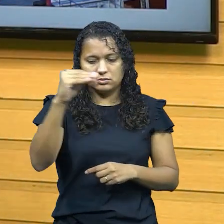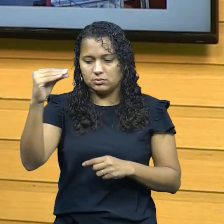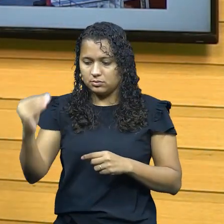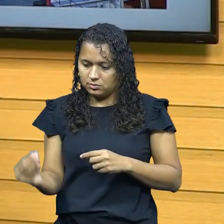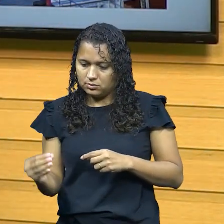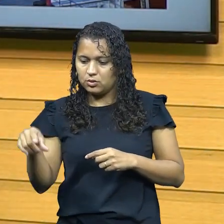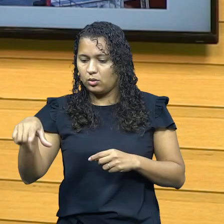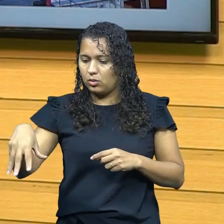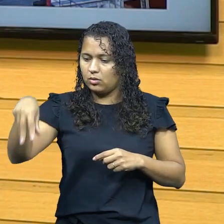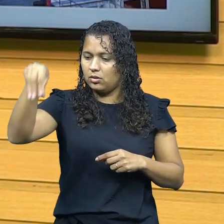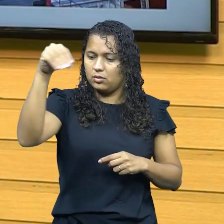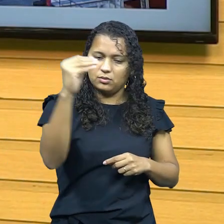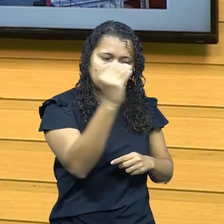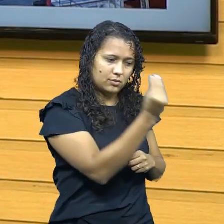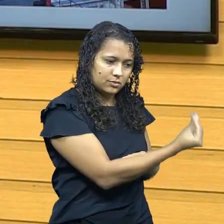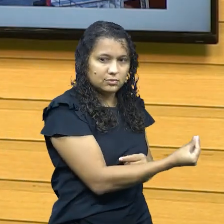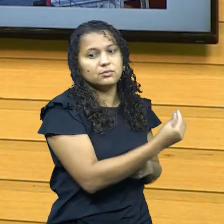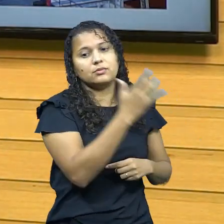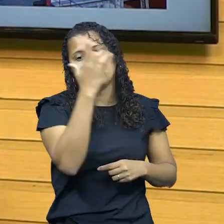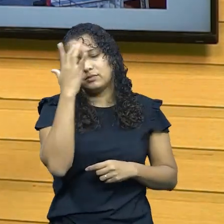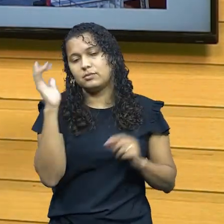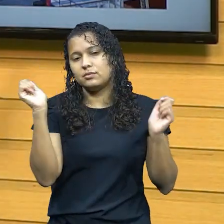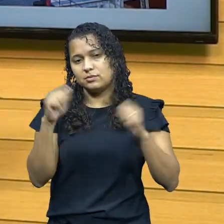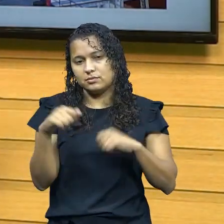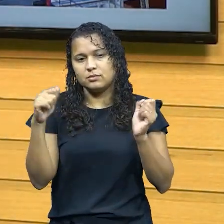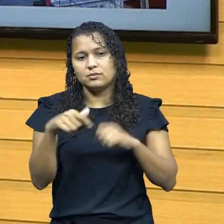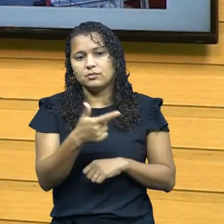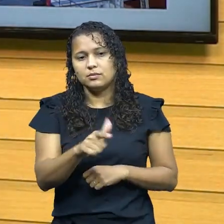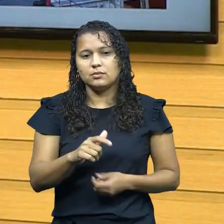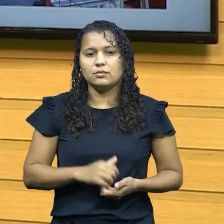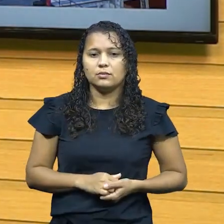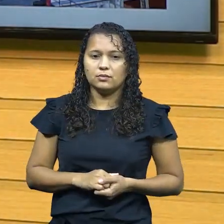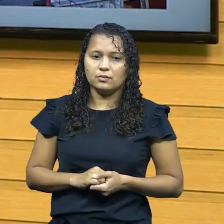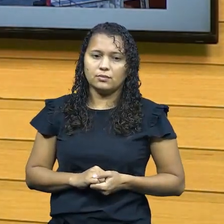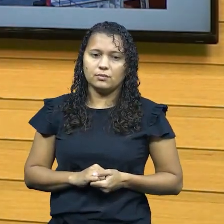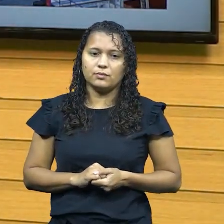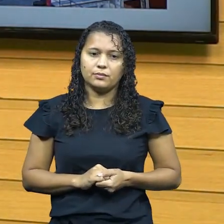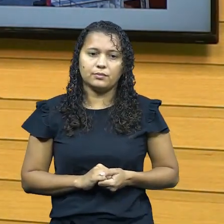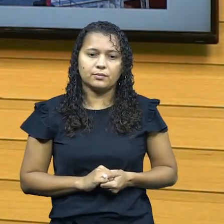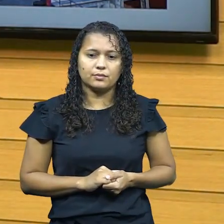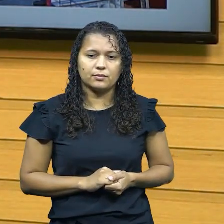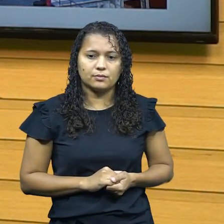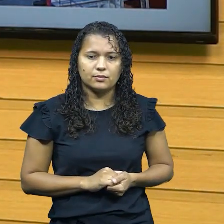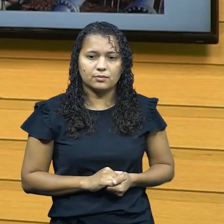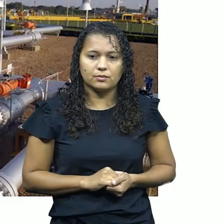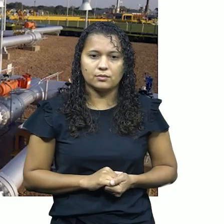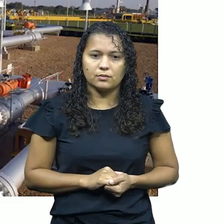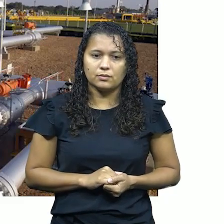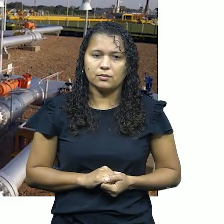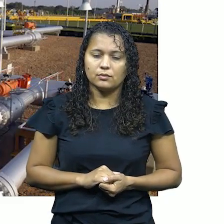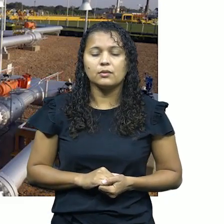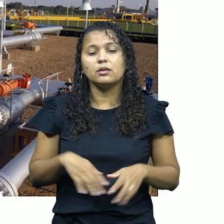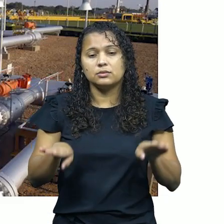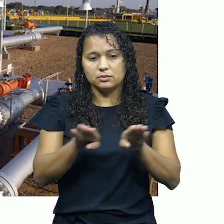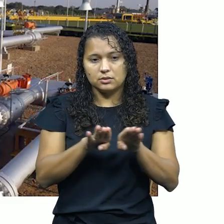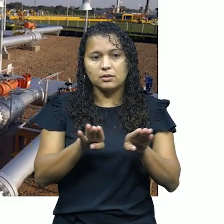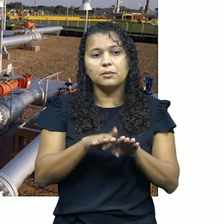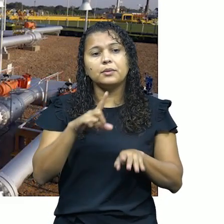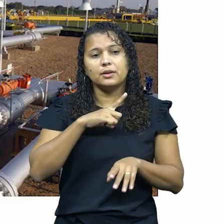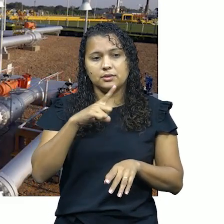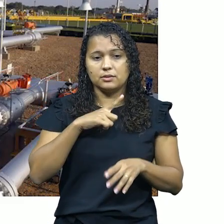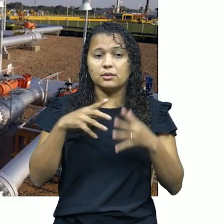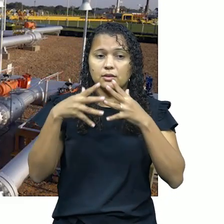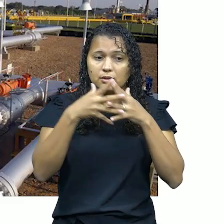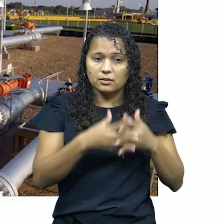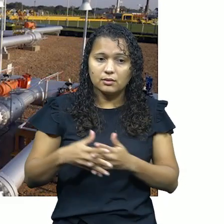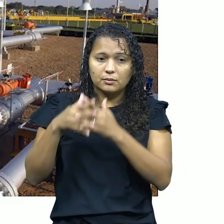esse combustível e está colocando em outros tanques no cais do porto. Nós temos também